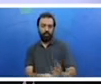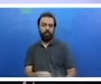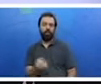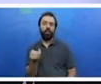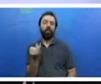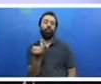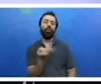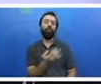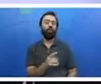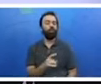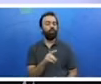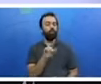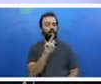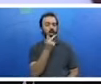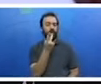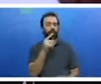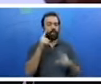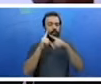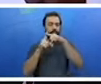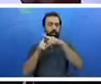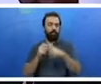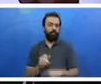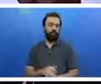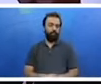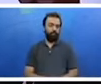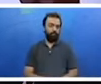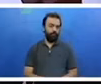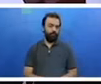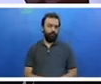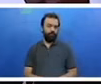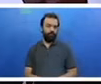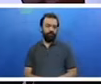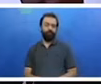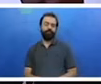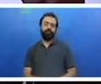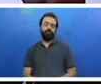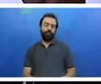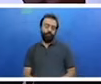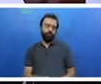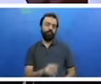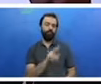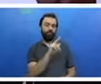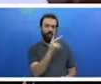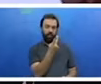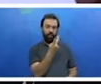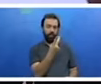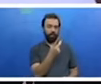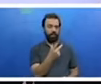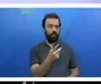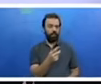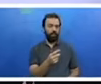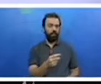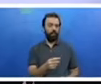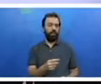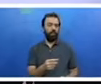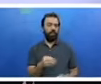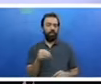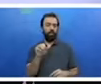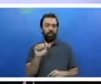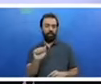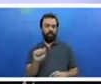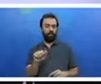se ionizar. Então, aqui na fórmula, o ácido, né, começado com o hidrogênio, ele foi misturado na